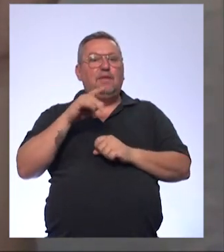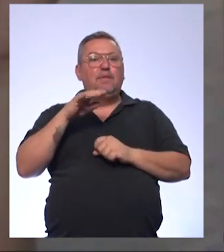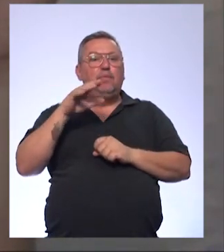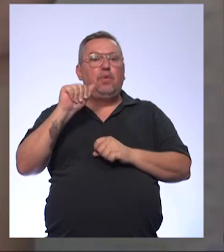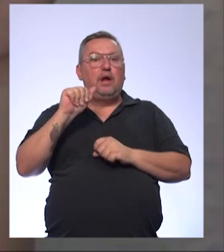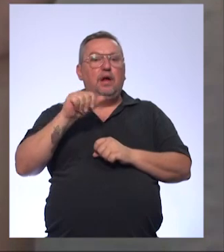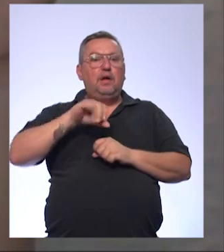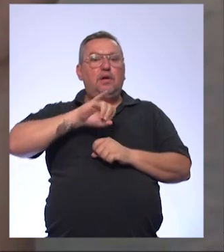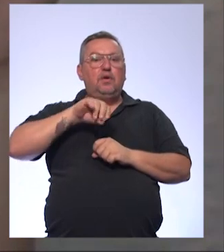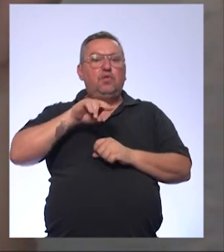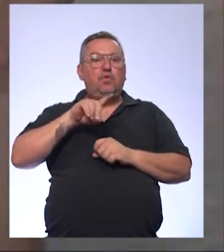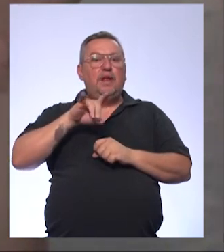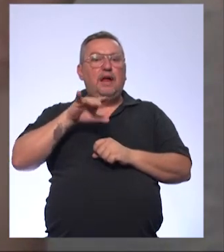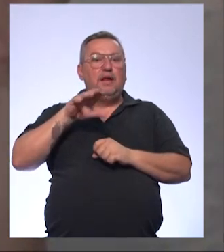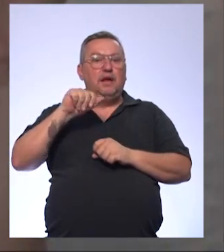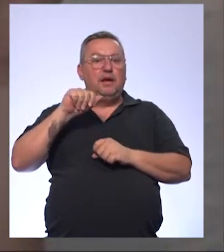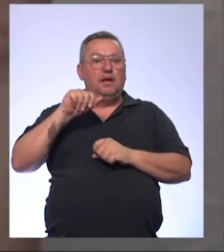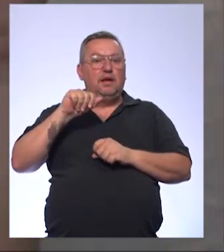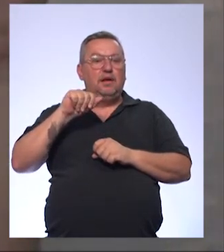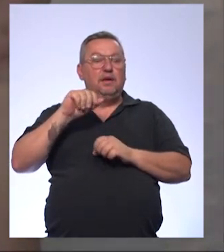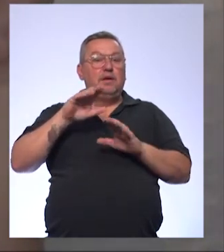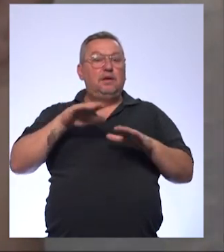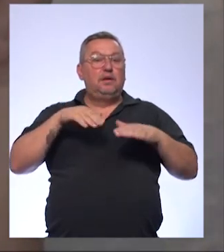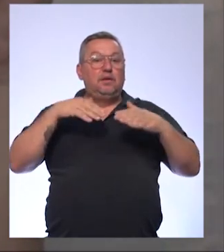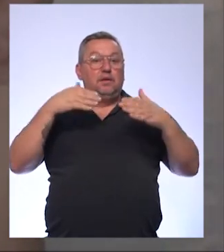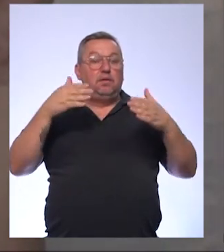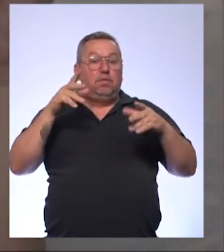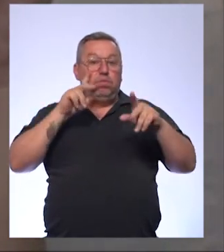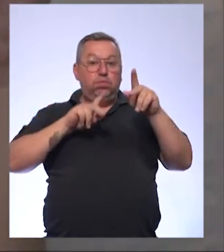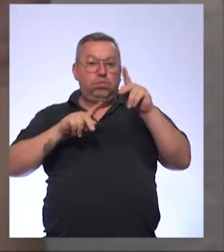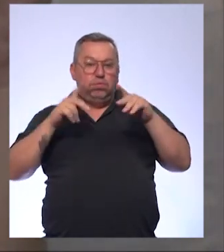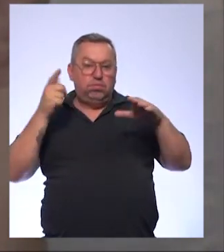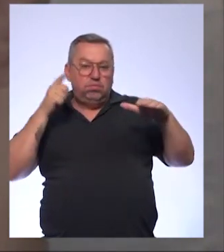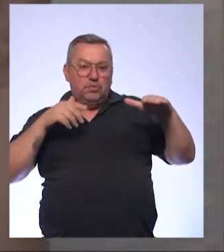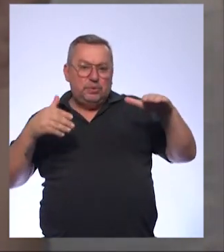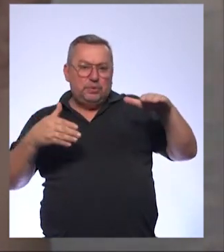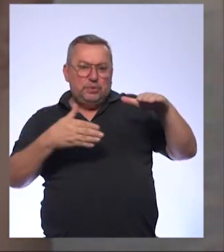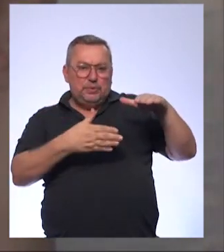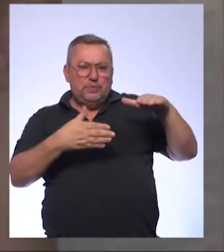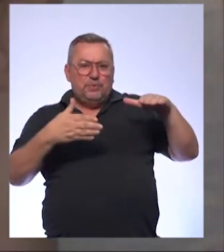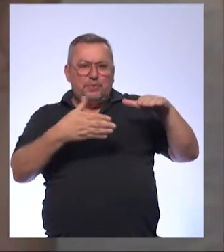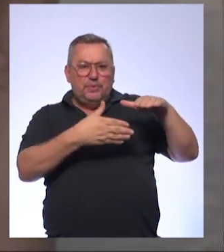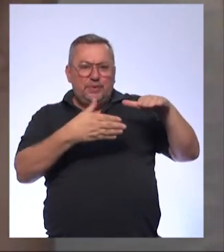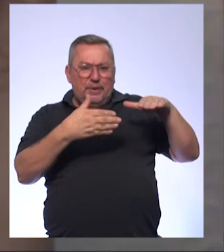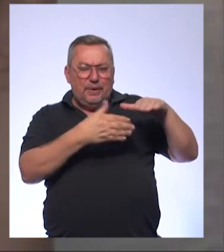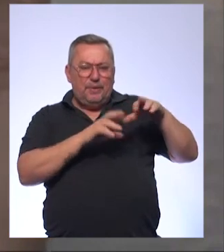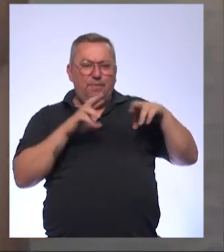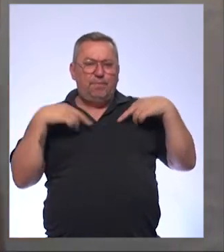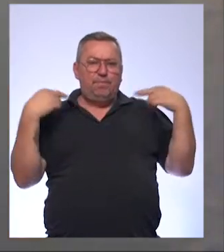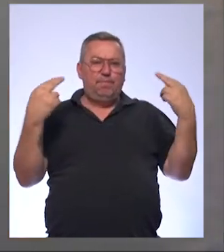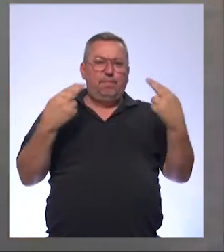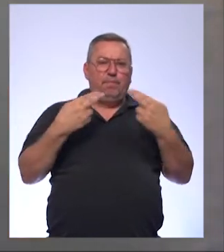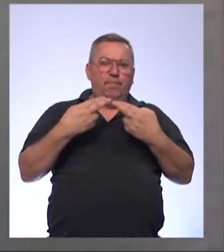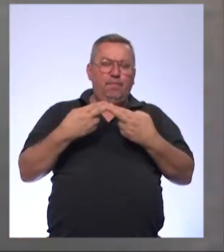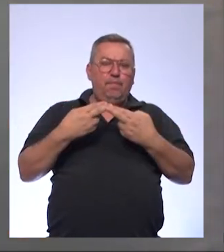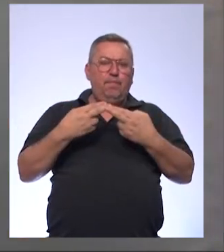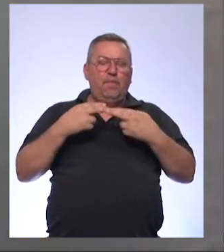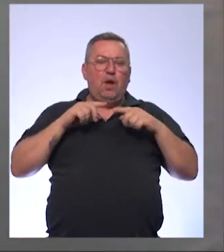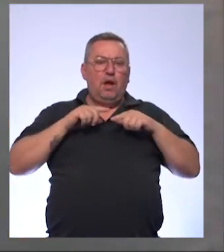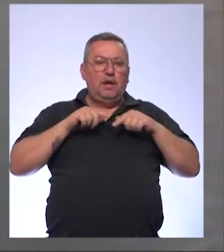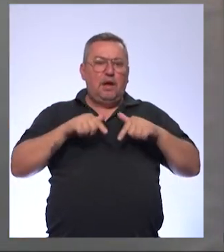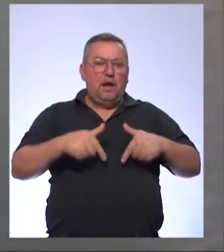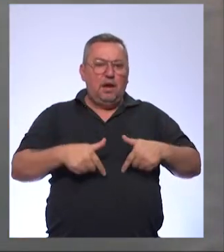judaica? Foi quando esses povos começaram a entrar no reino de Israel e no reino de Judá,